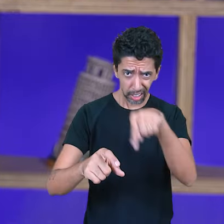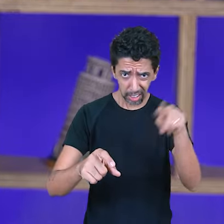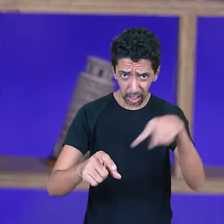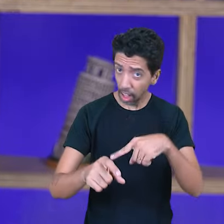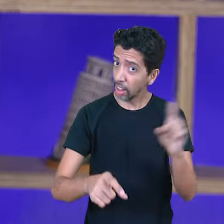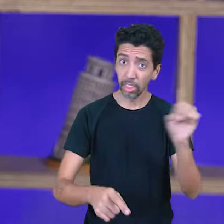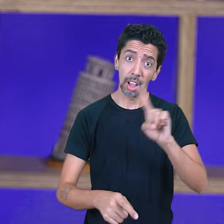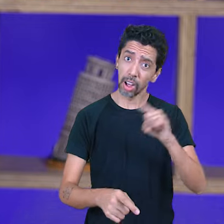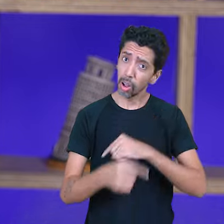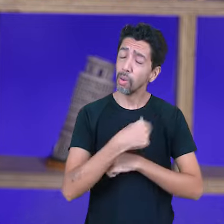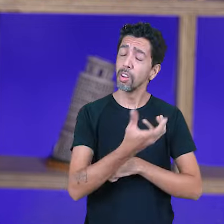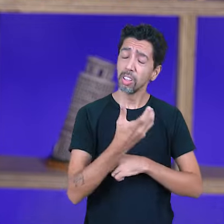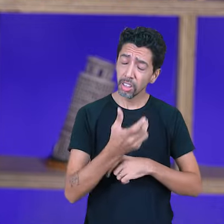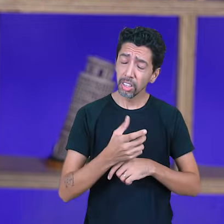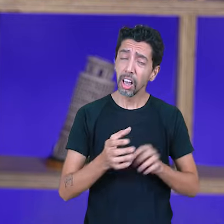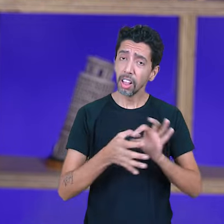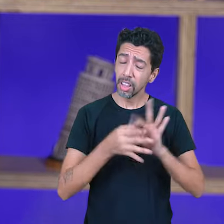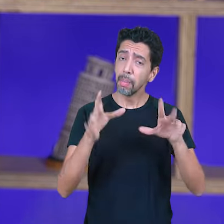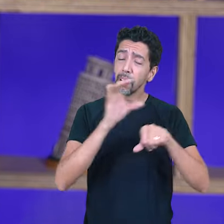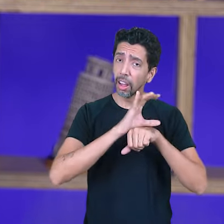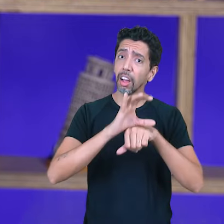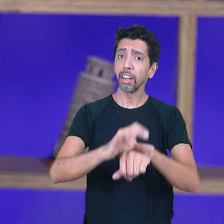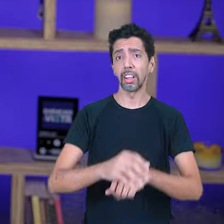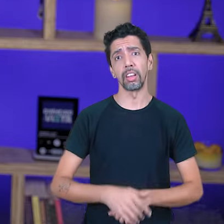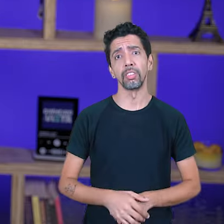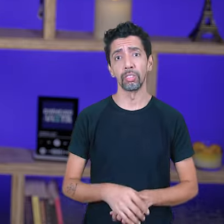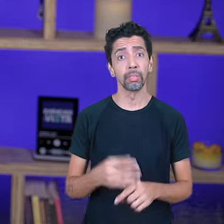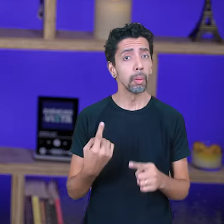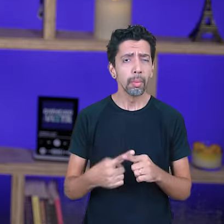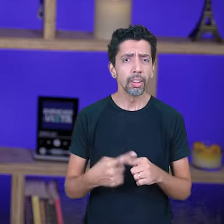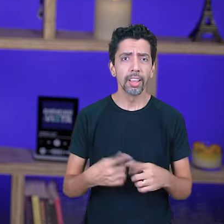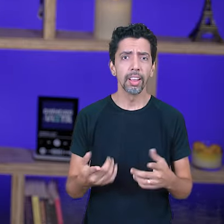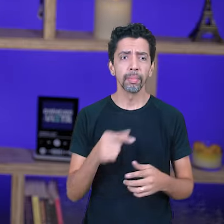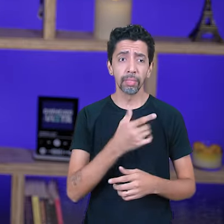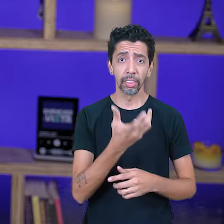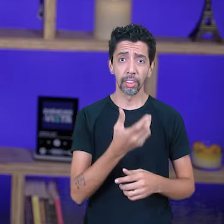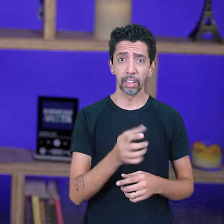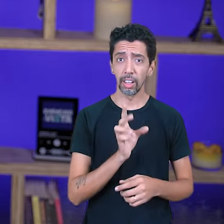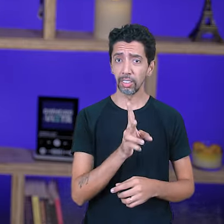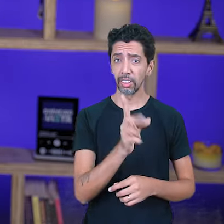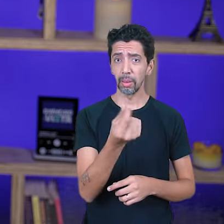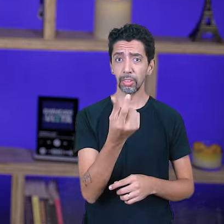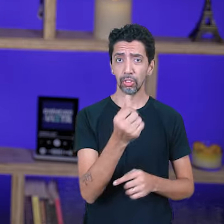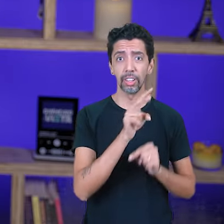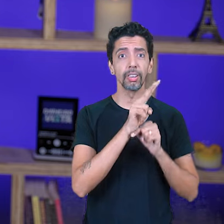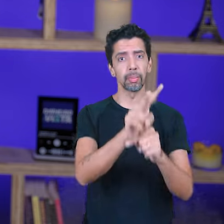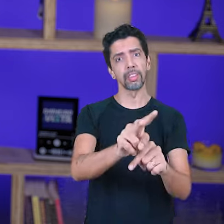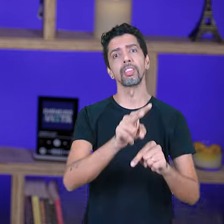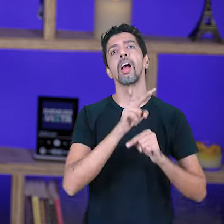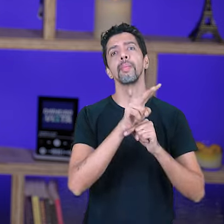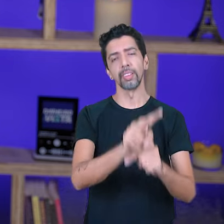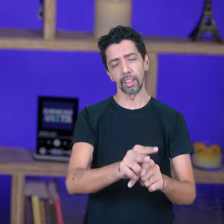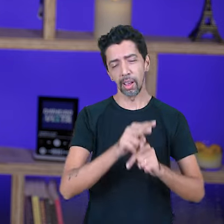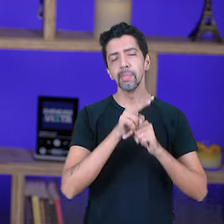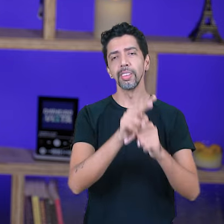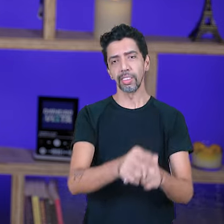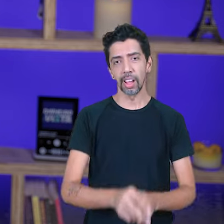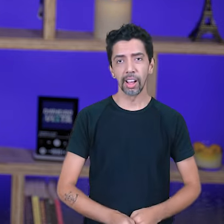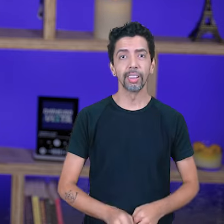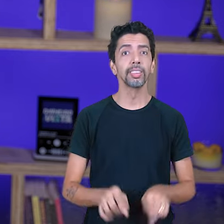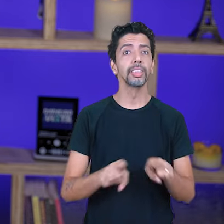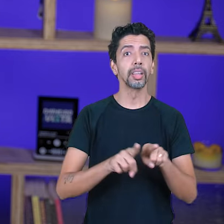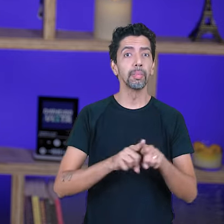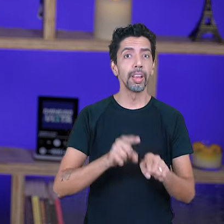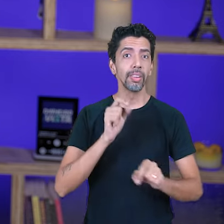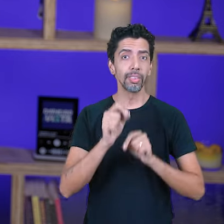ofertar crédito para você porque o negócio do banco Qual é emprestar dinheiro tem o outro negócio do banco também é pegar o seu dinheiro